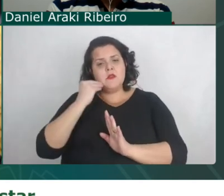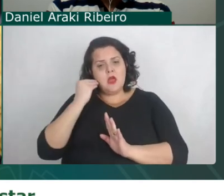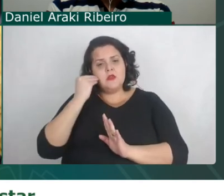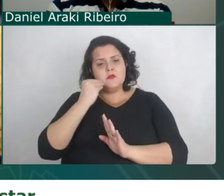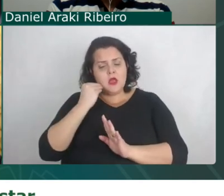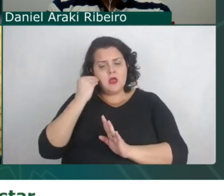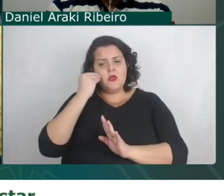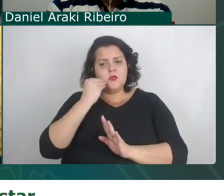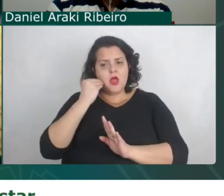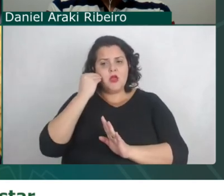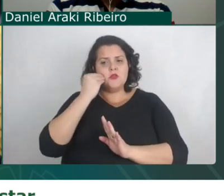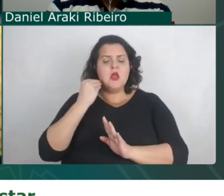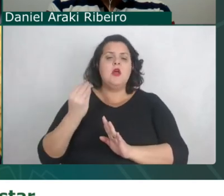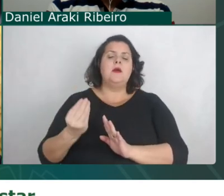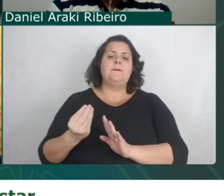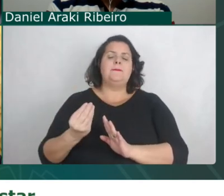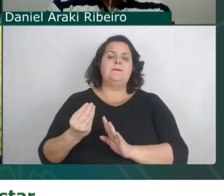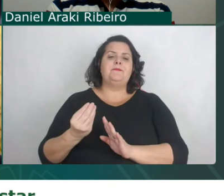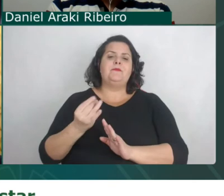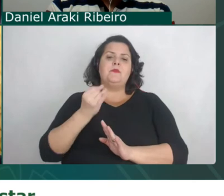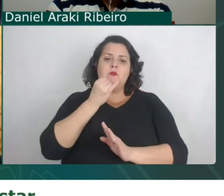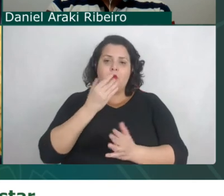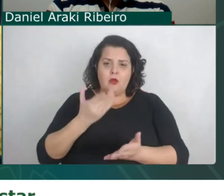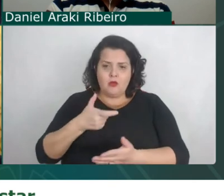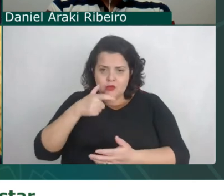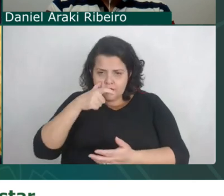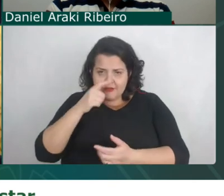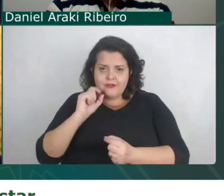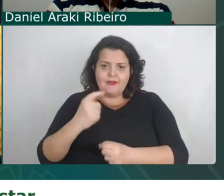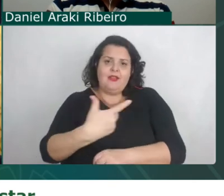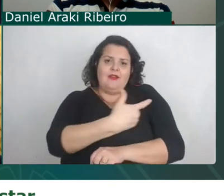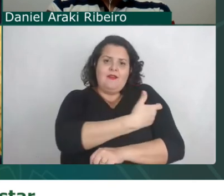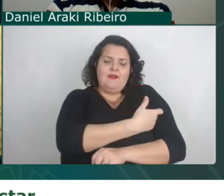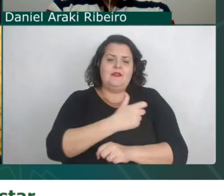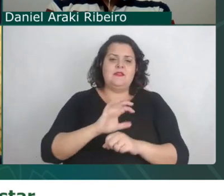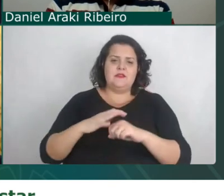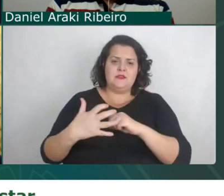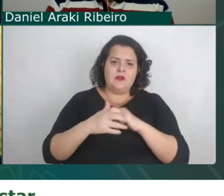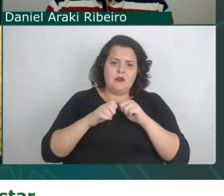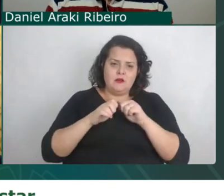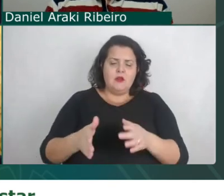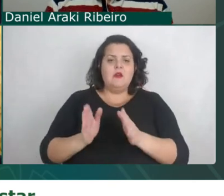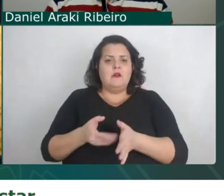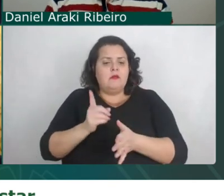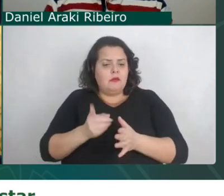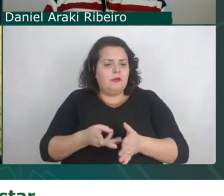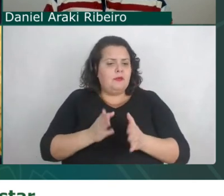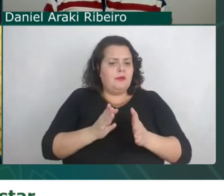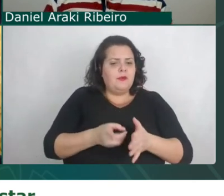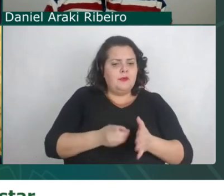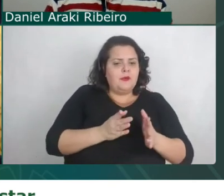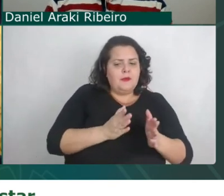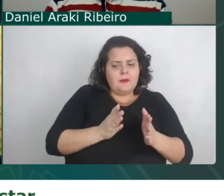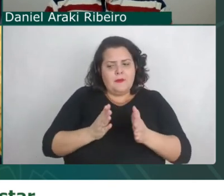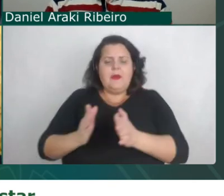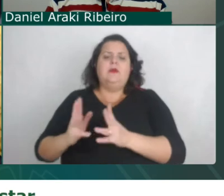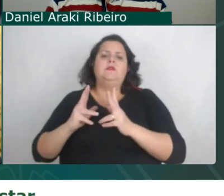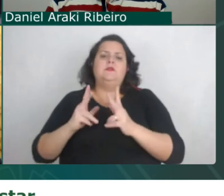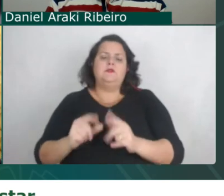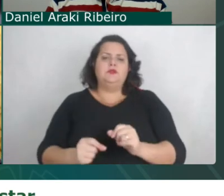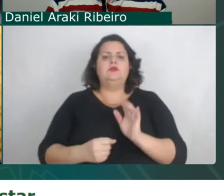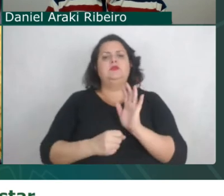vendo agora com a questão da vacina da Covid, né? Todas as fases, está toda a população aprendendo agora as